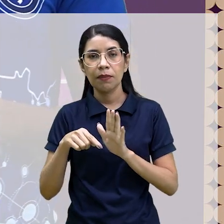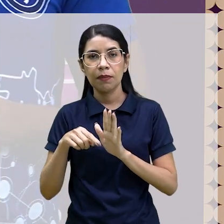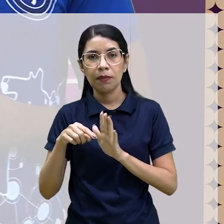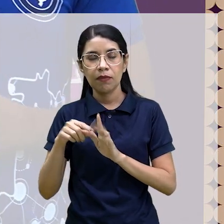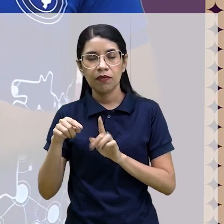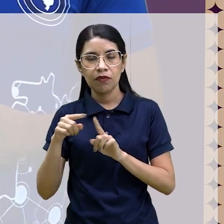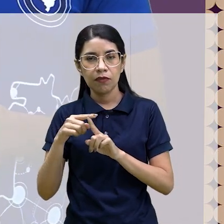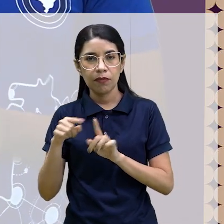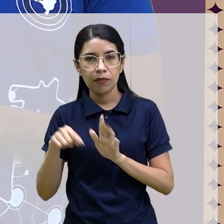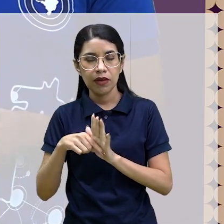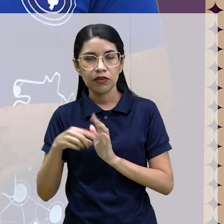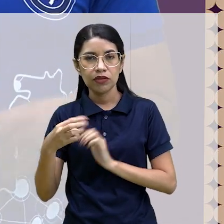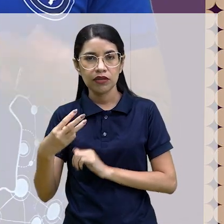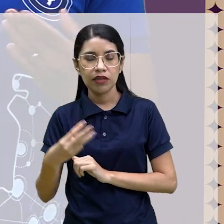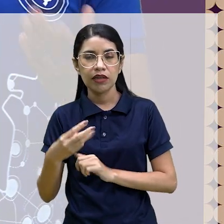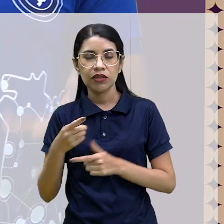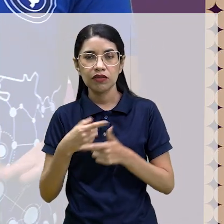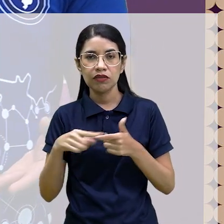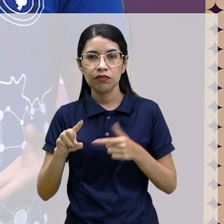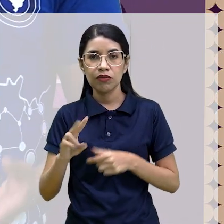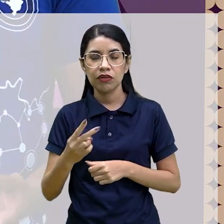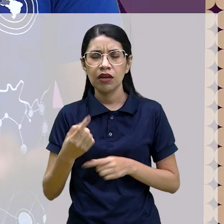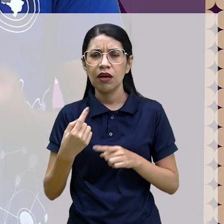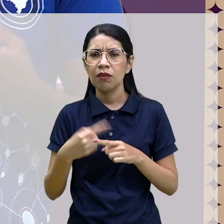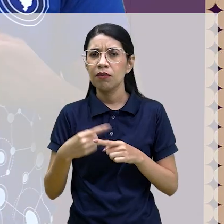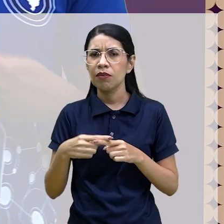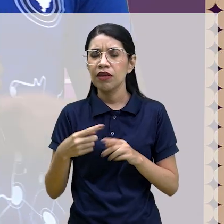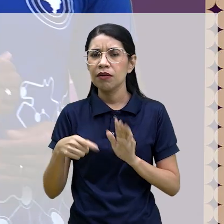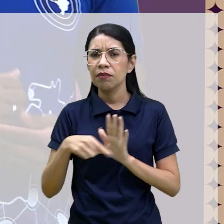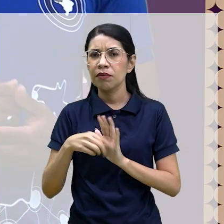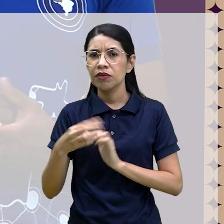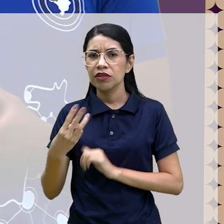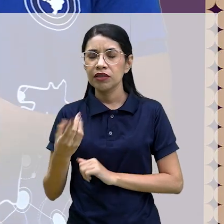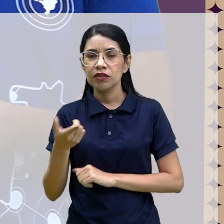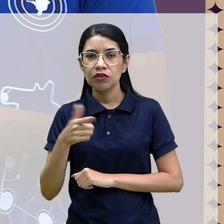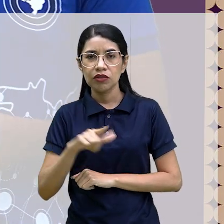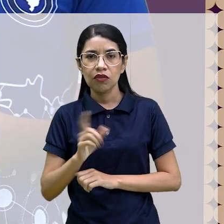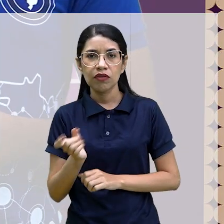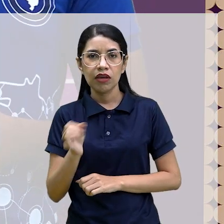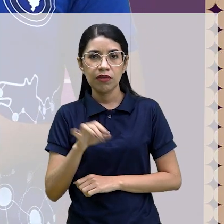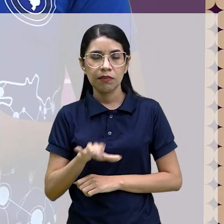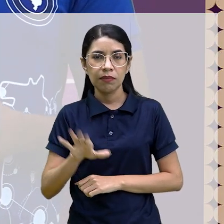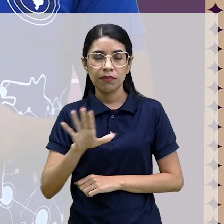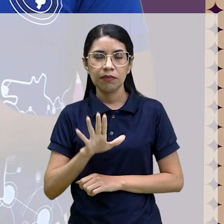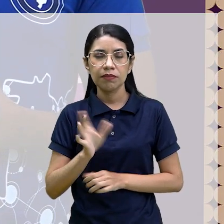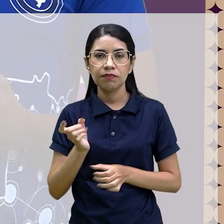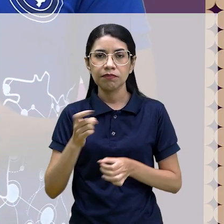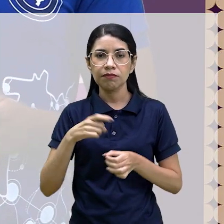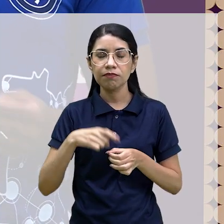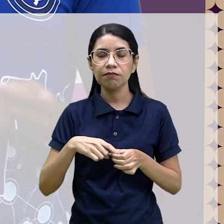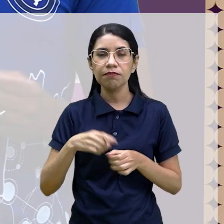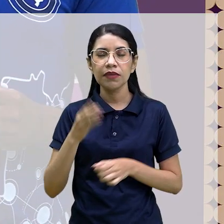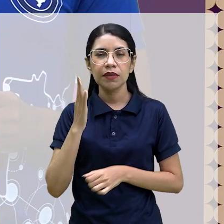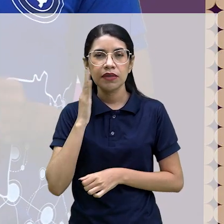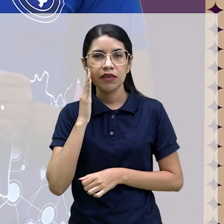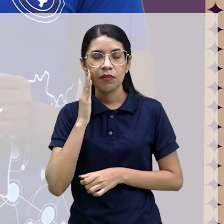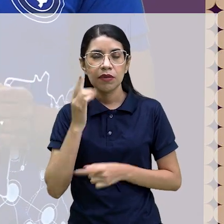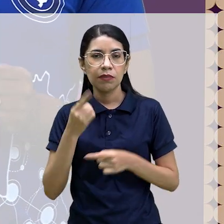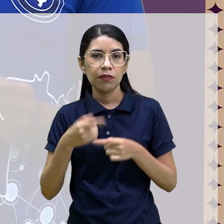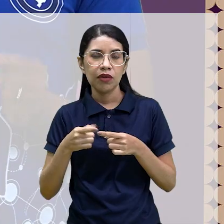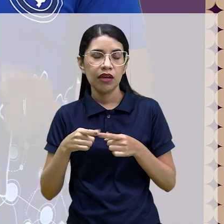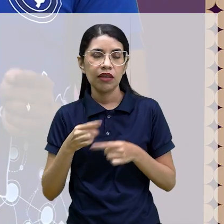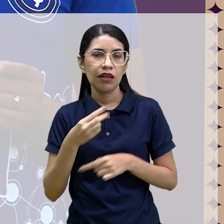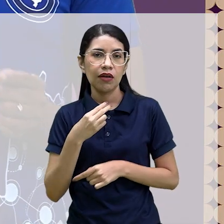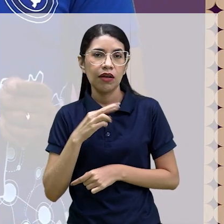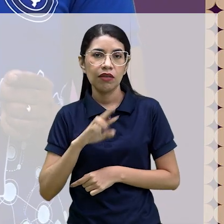E alguém deve se perguntar, professor, por que menos 3? Volta comigo lá na imagem anterior, só para a gente entender por que eu não posso